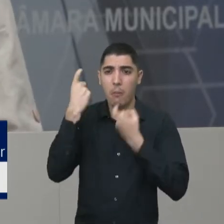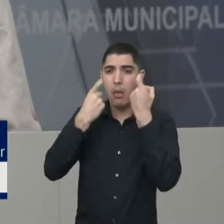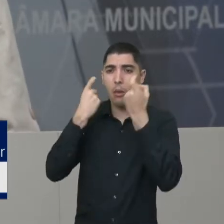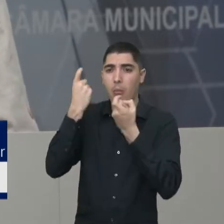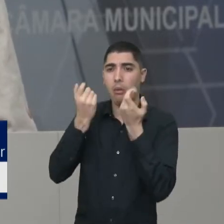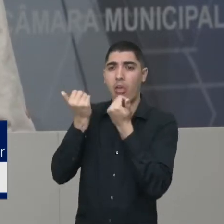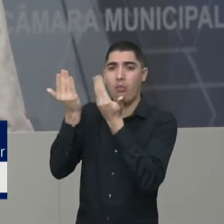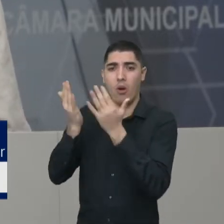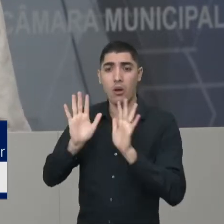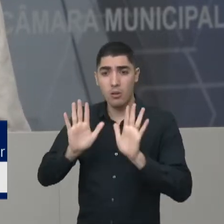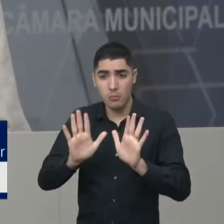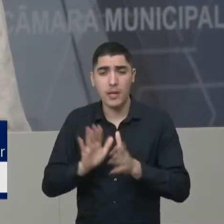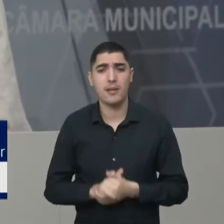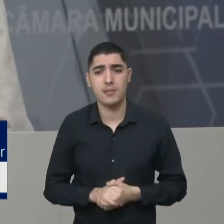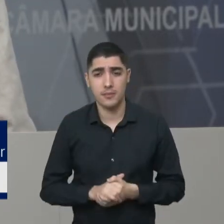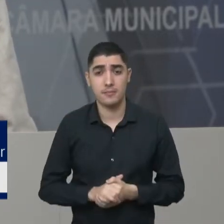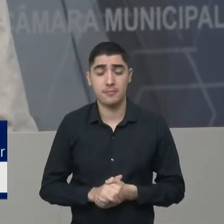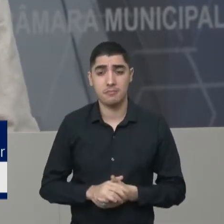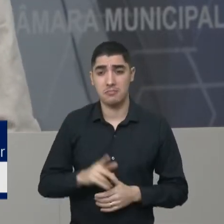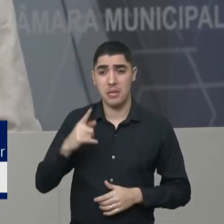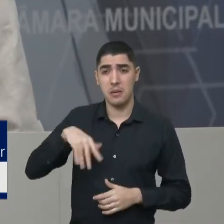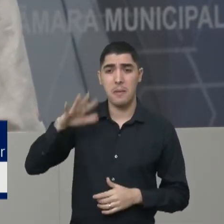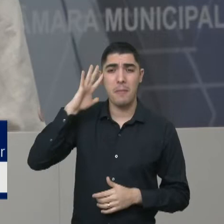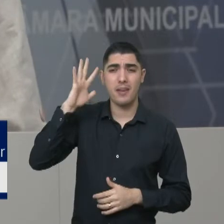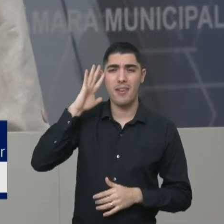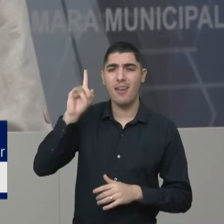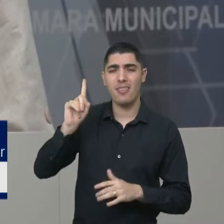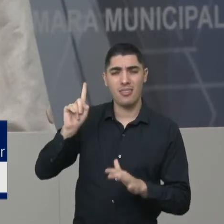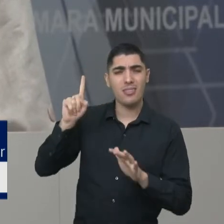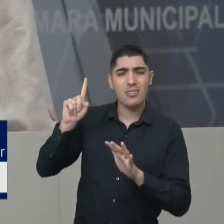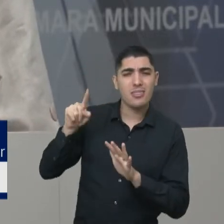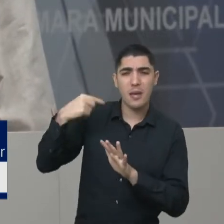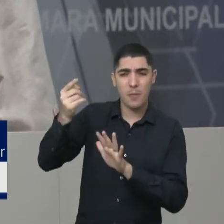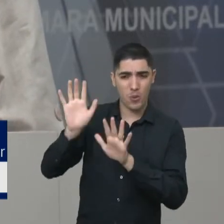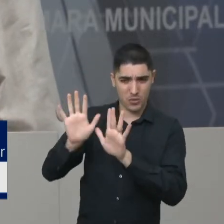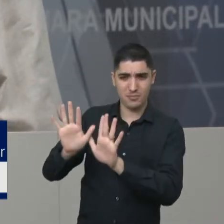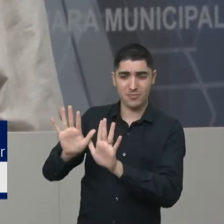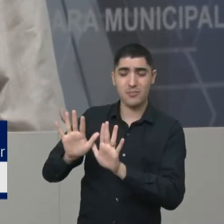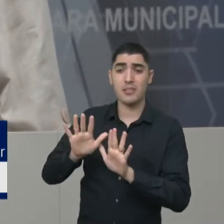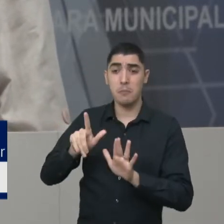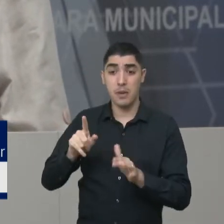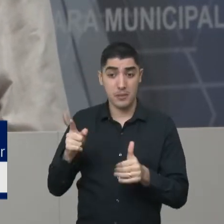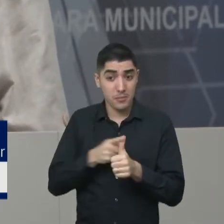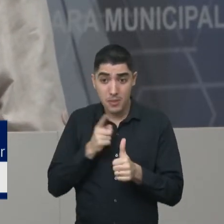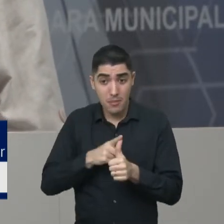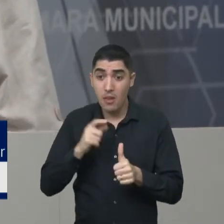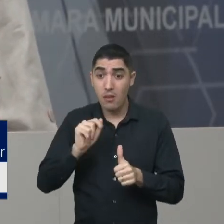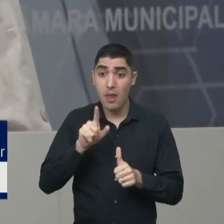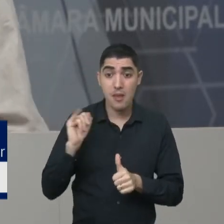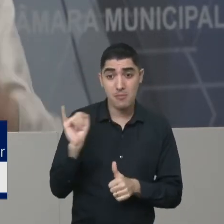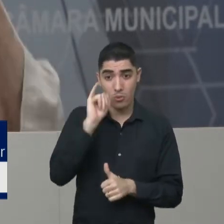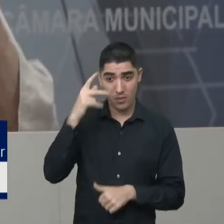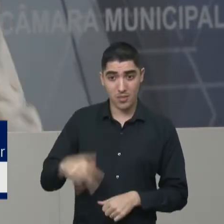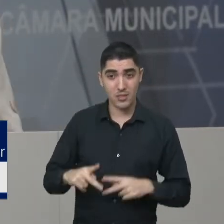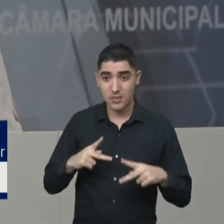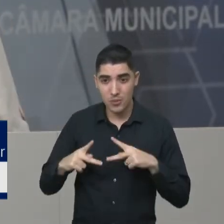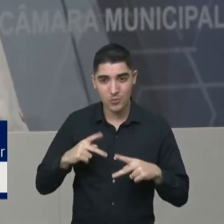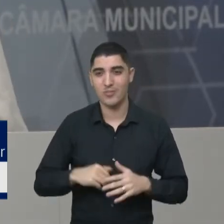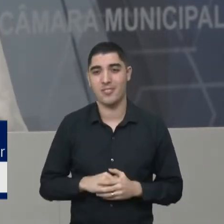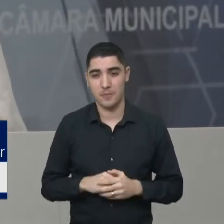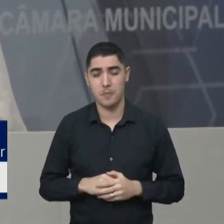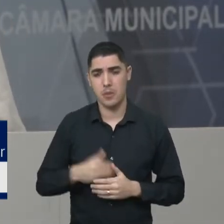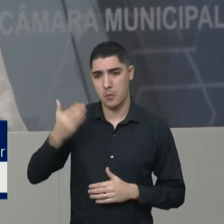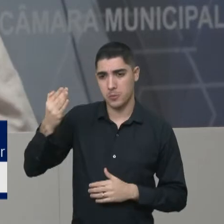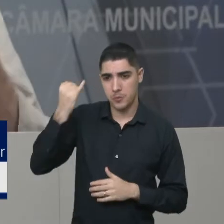ficou delegado para um segundo momento, mas tem coisas que não podem ser delegadas pela importância. Primeiro, como já disse o doutor